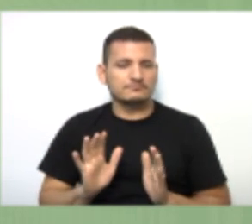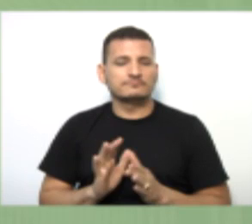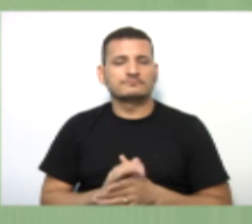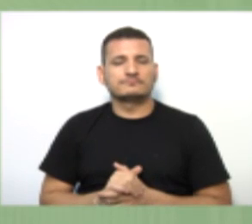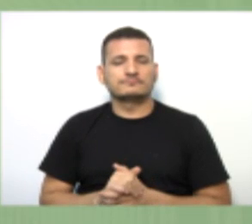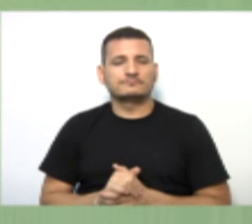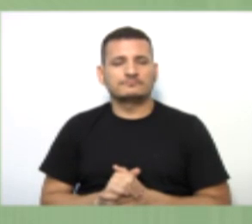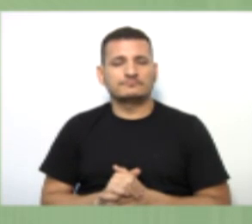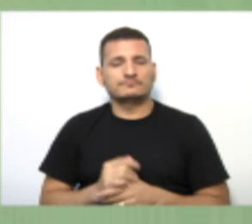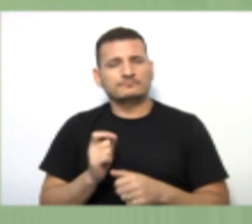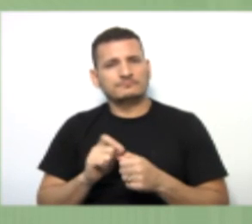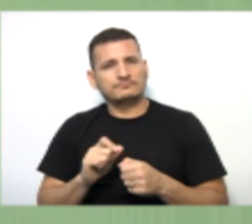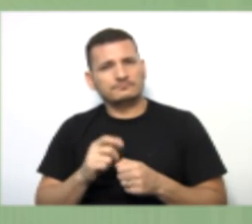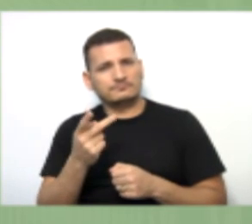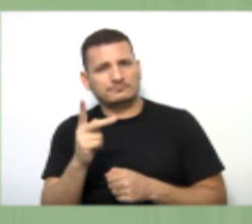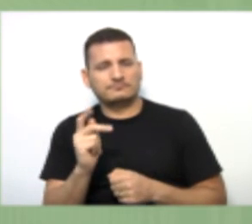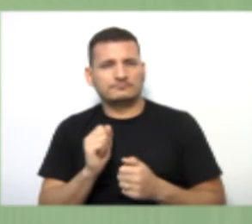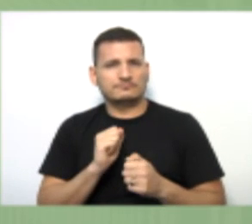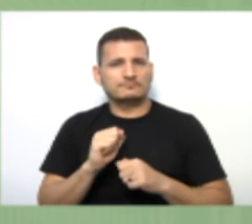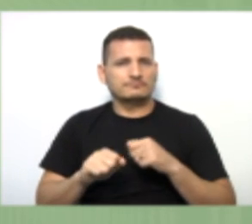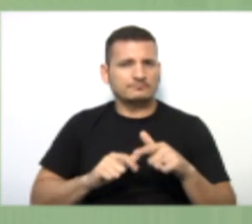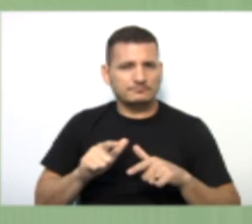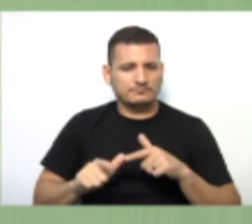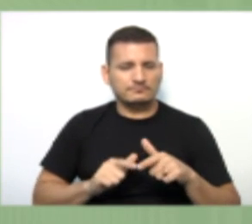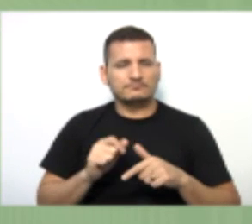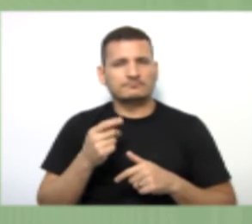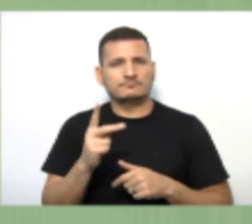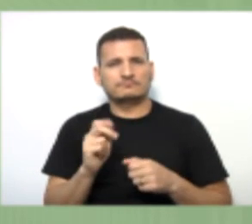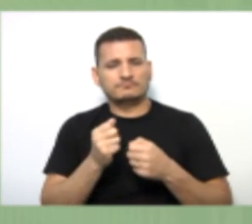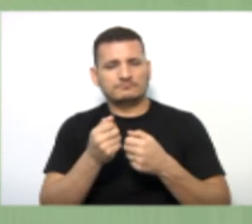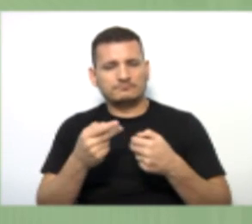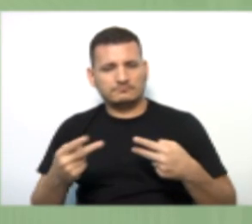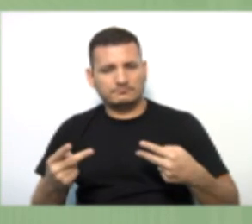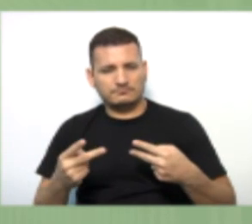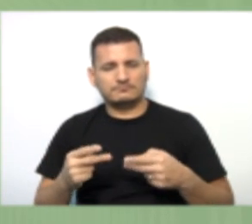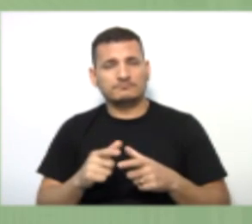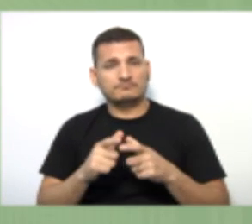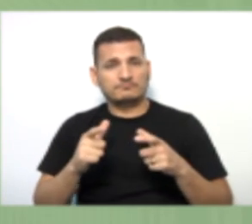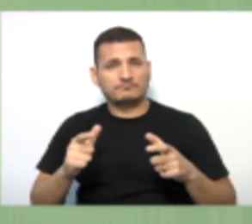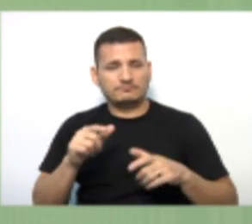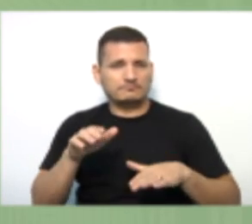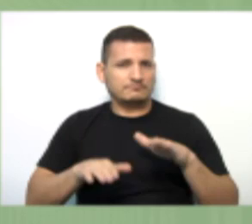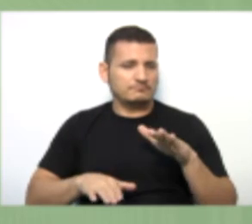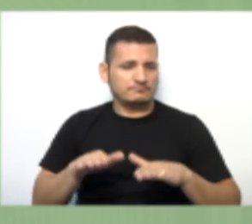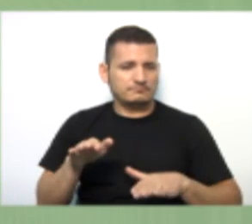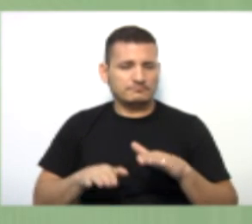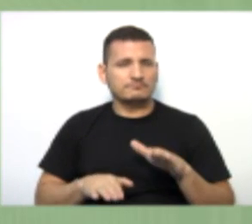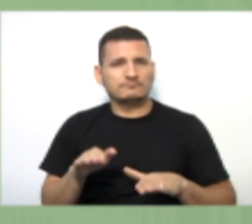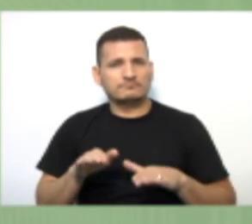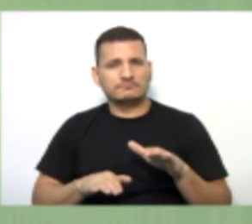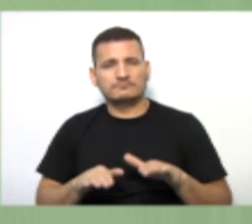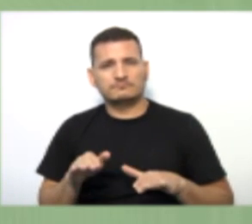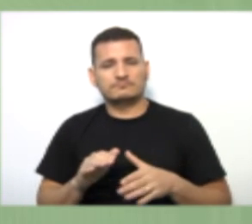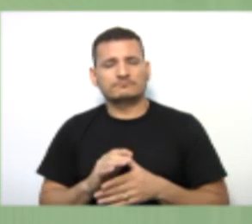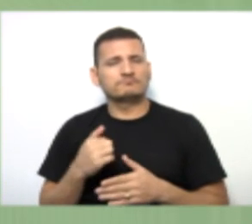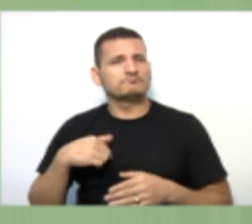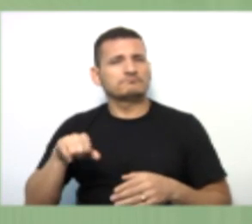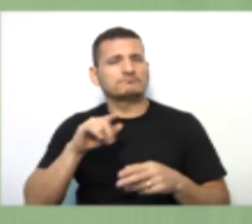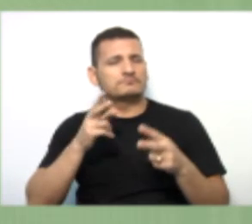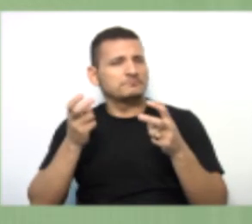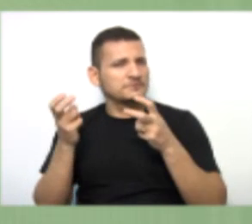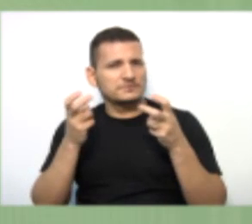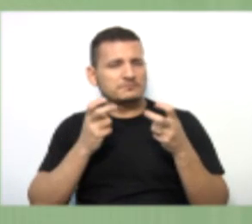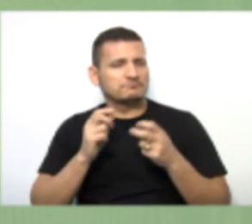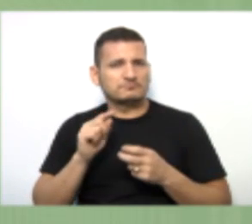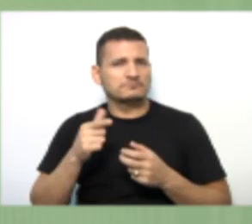Para a realização das suas atividades, na maioria das vezes nem percebemos o que estamos fazendo,